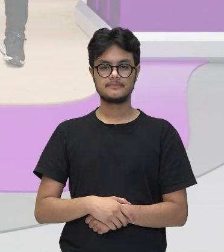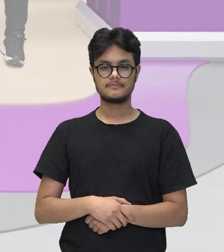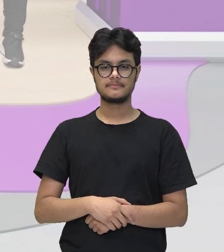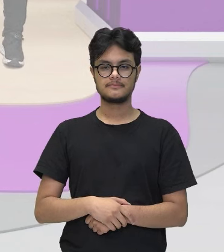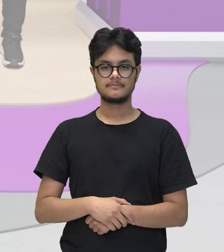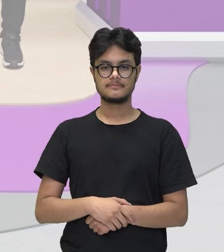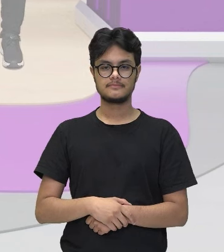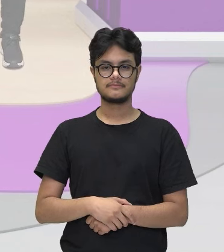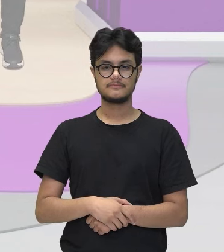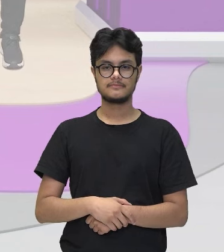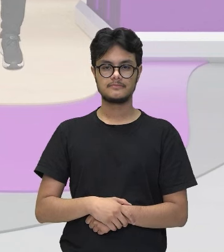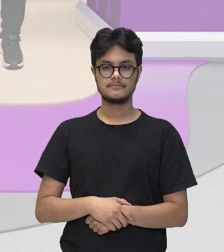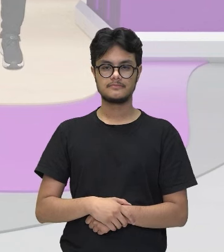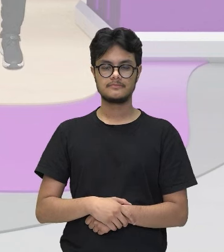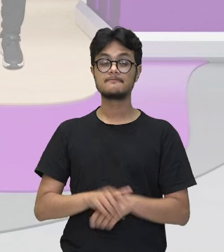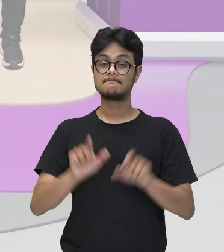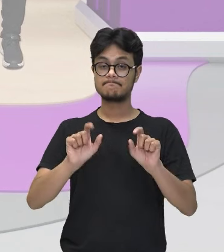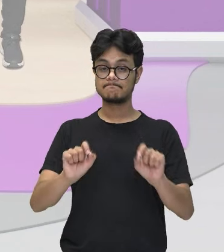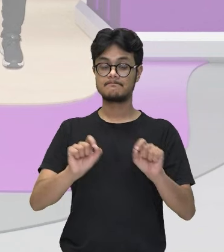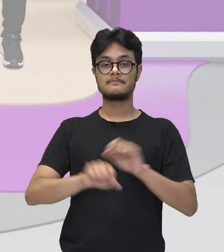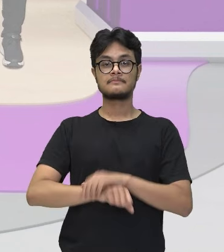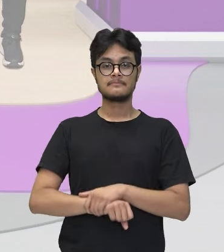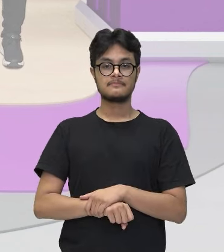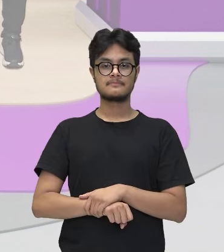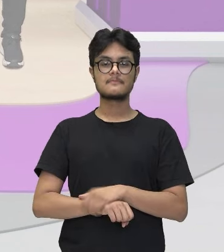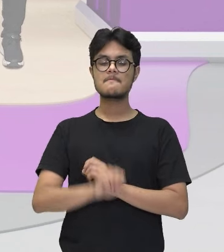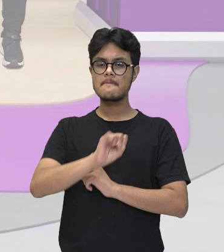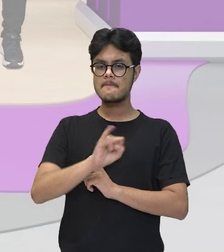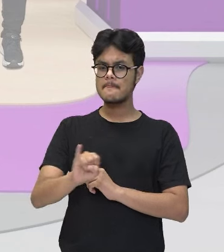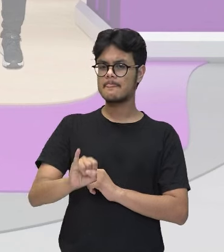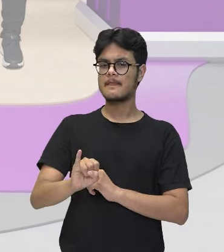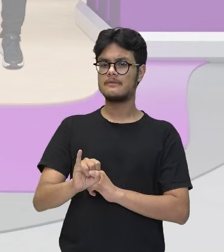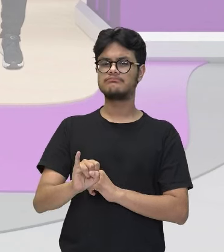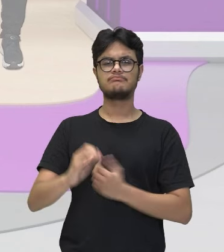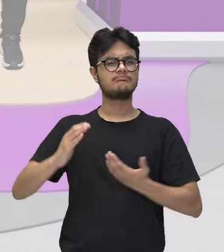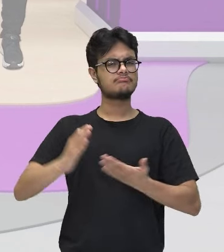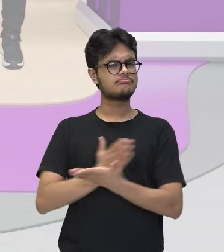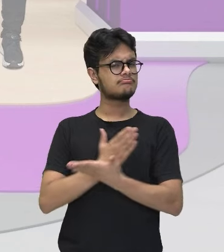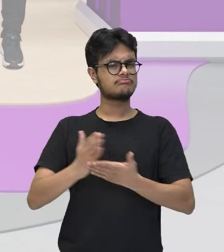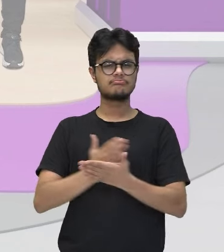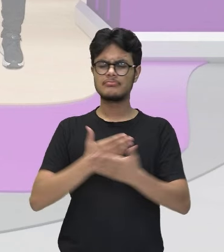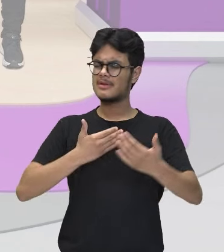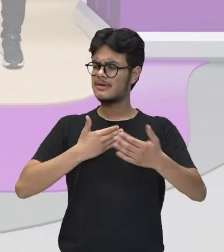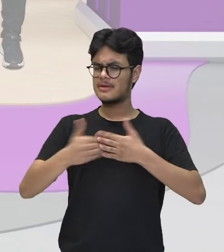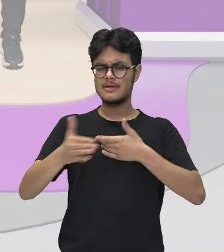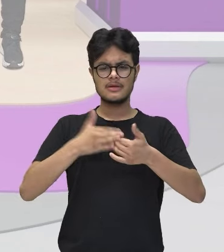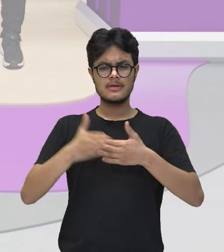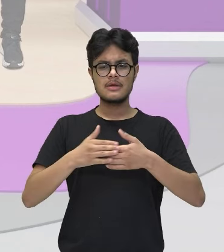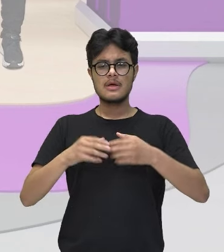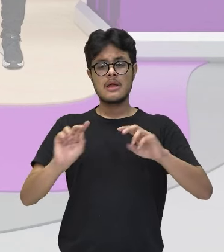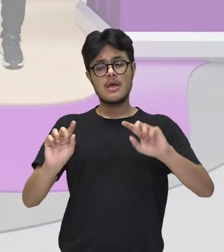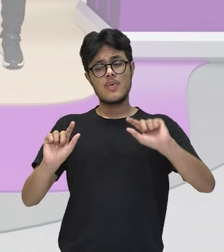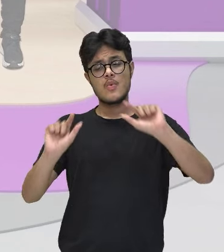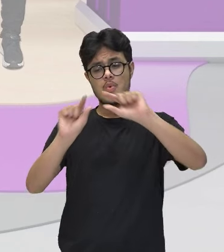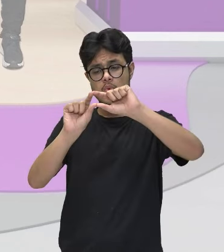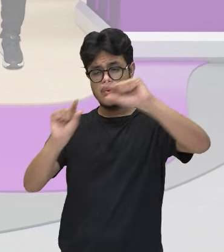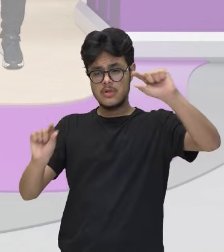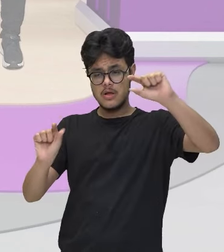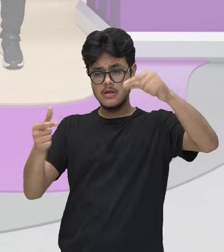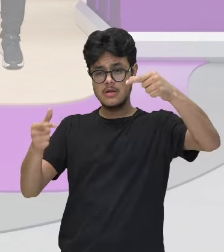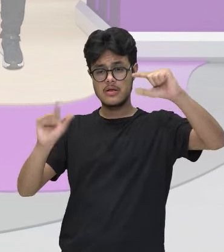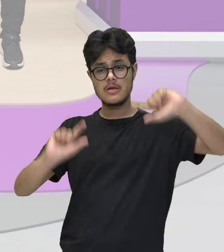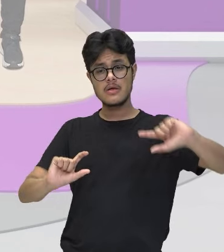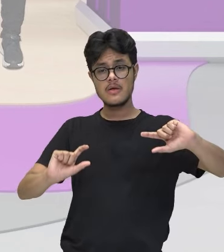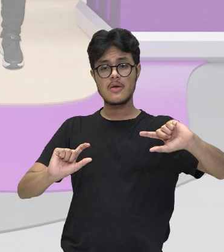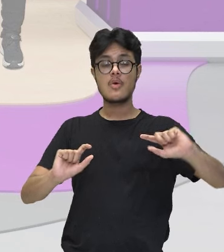ter na mente é que se a gente pegar qualquer cateto elevar ao quadrado, vai ser igual à medida da